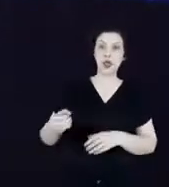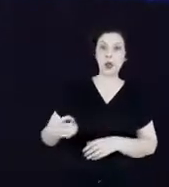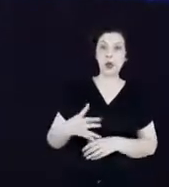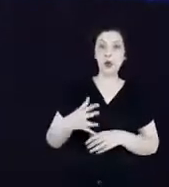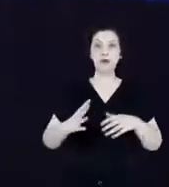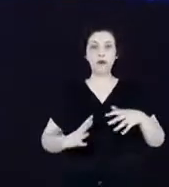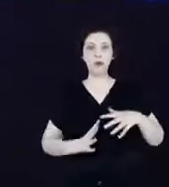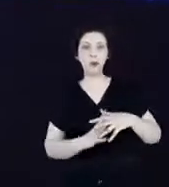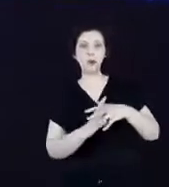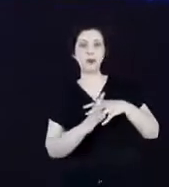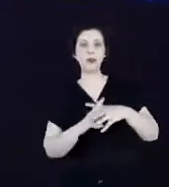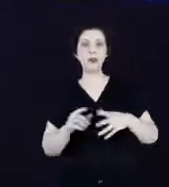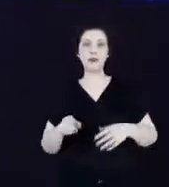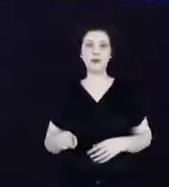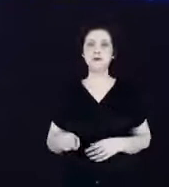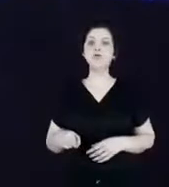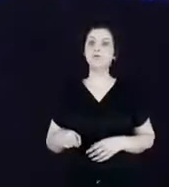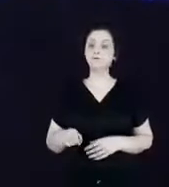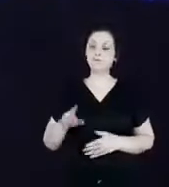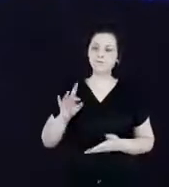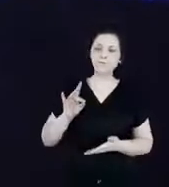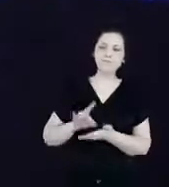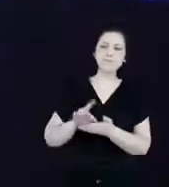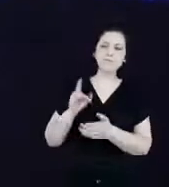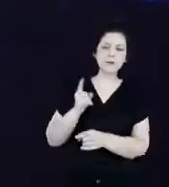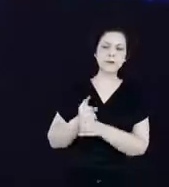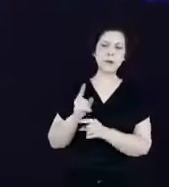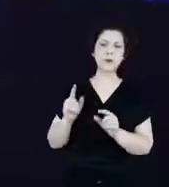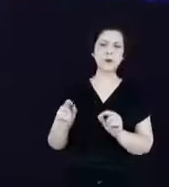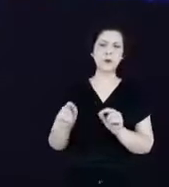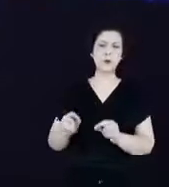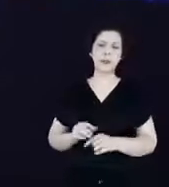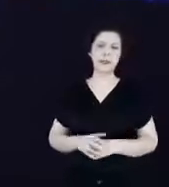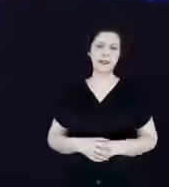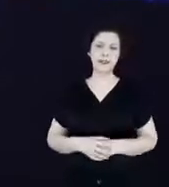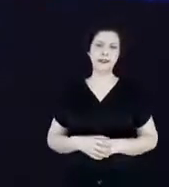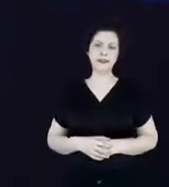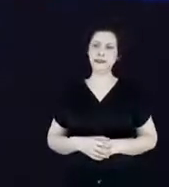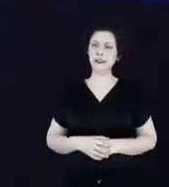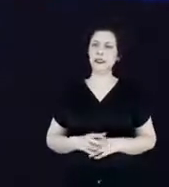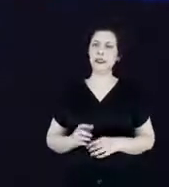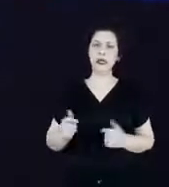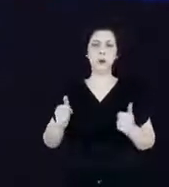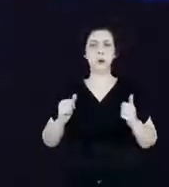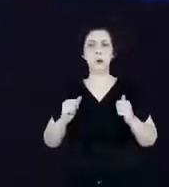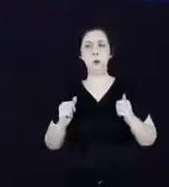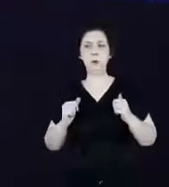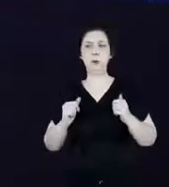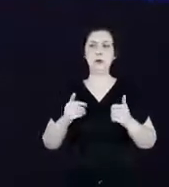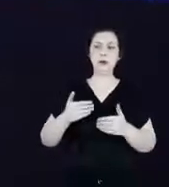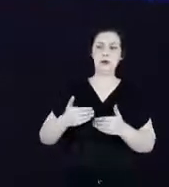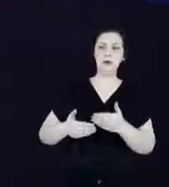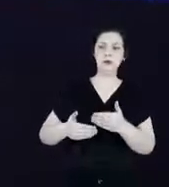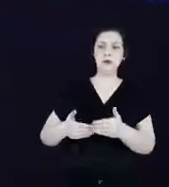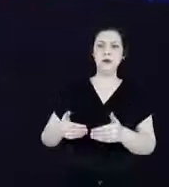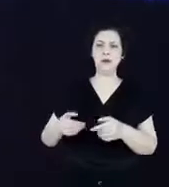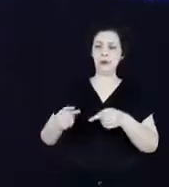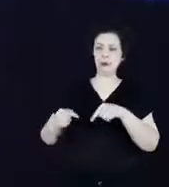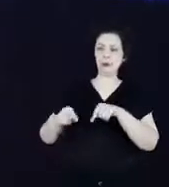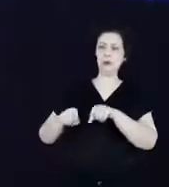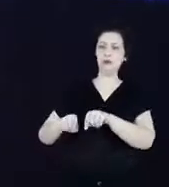e principalmente constatar que nós não estamos correndo atrás disso, nós estamos junto com a modernização,